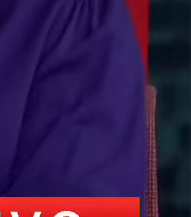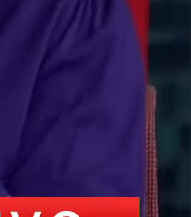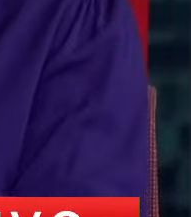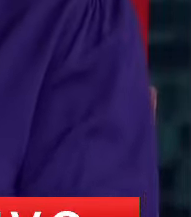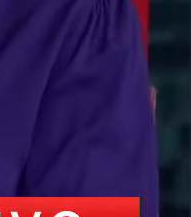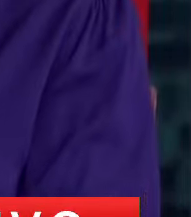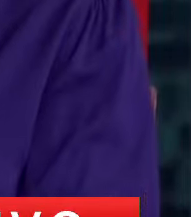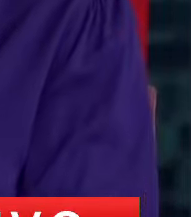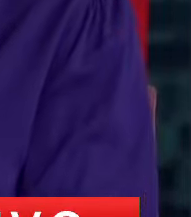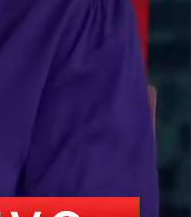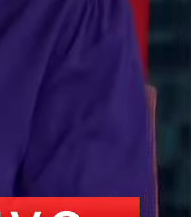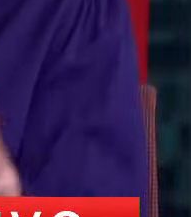pouquinho mas é no Arena